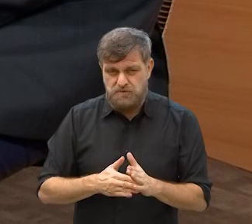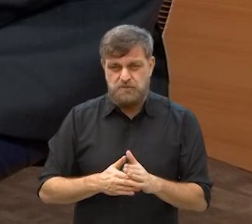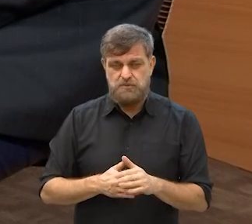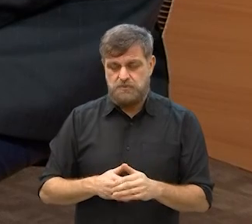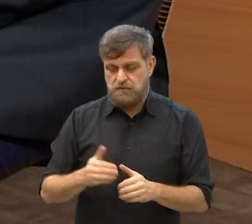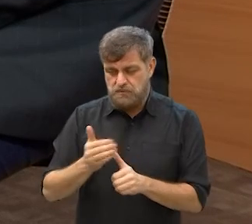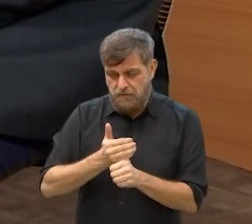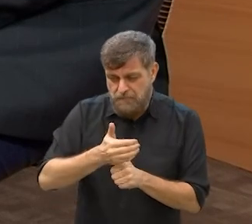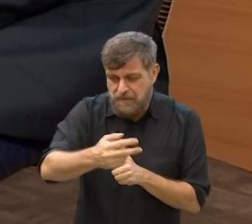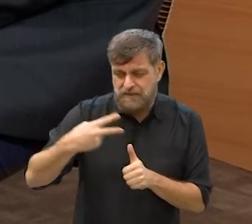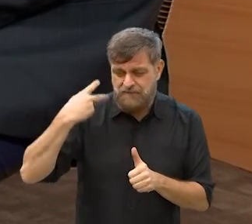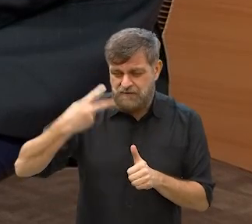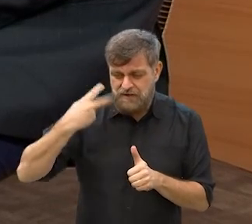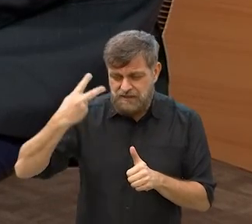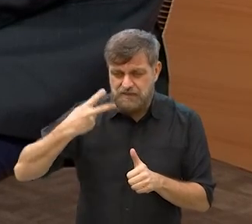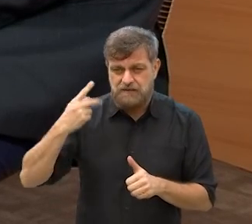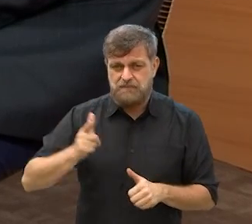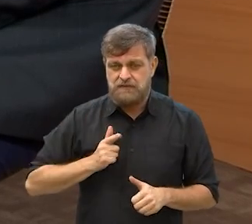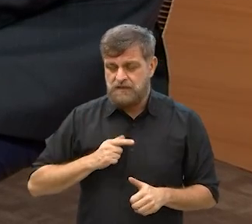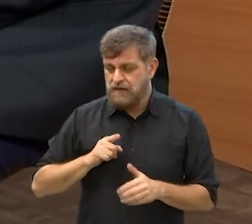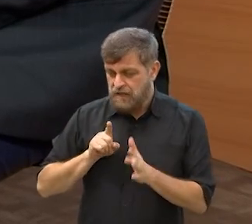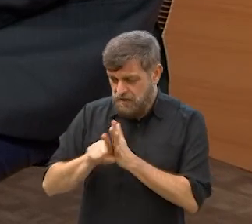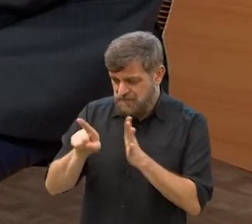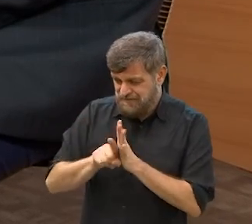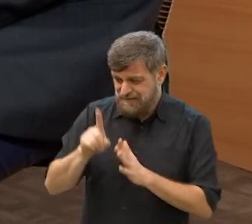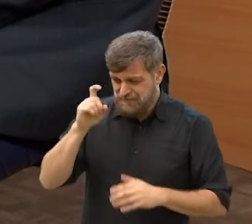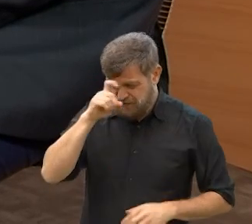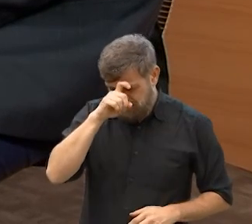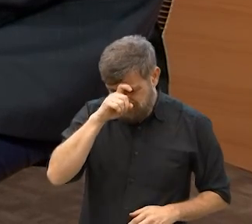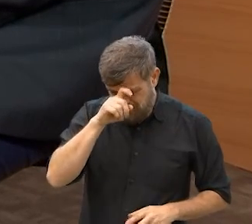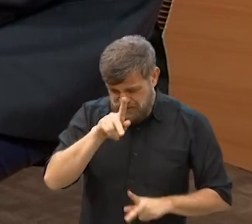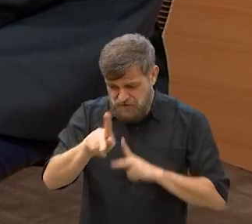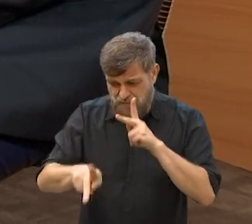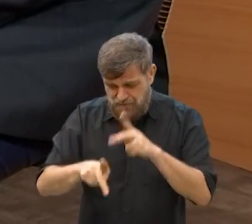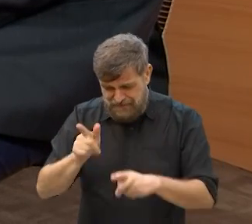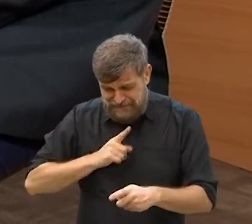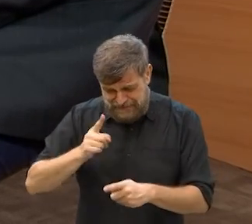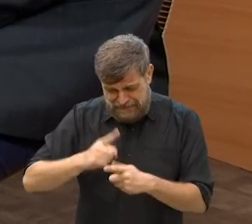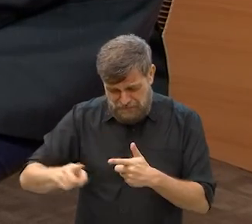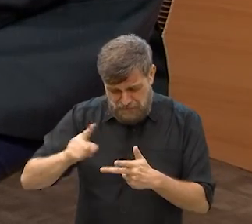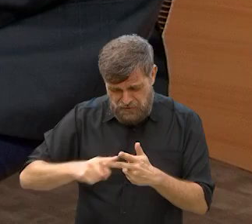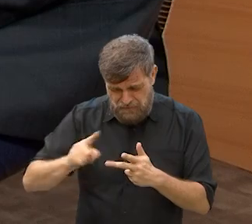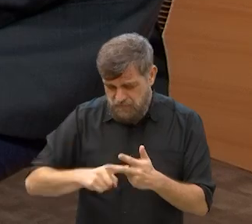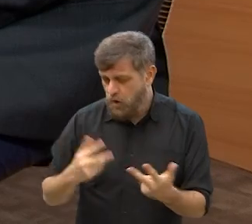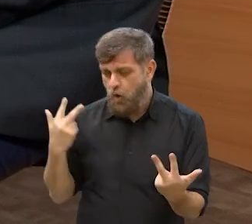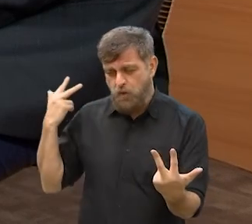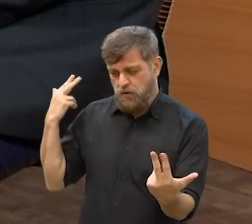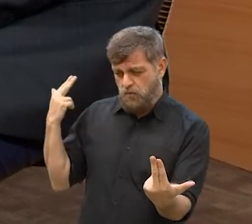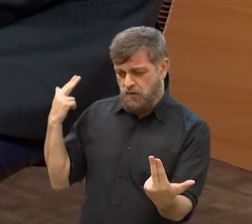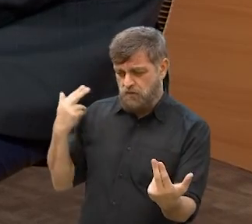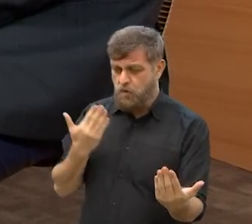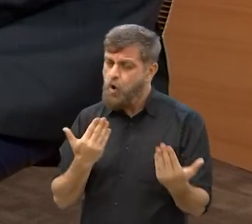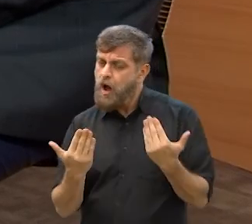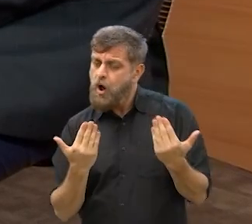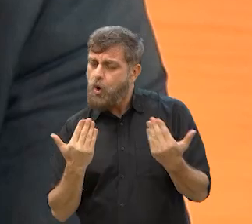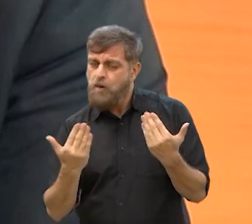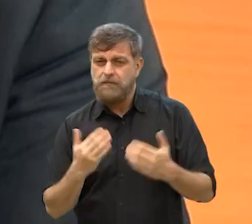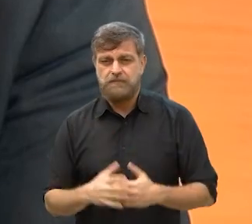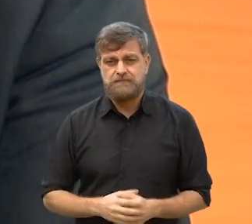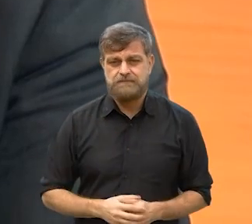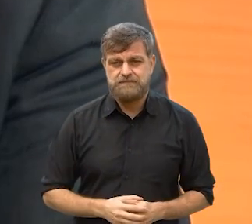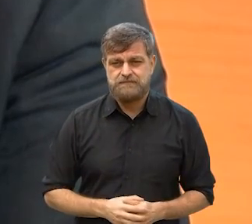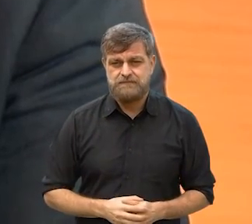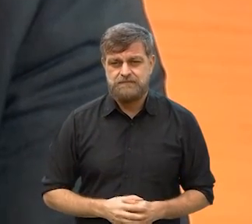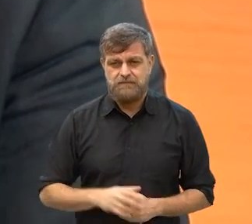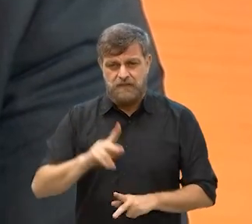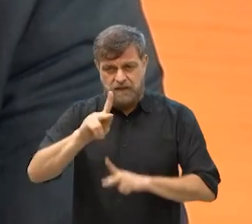mandato, está mais difícil, está mais complexo a demanda da população ou não? Continua a mesma coisa? Como que o senhor avalia isso? A demanda